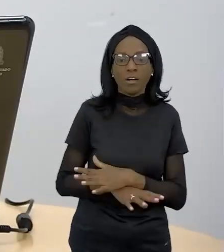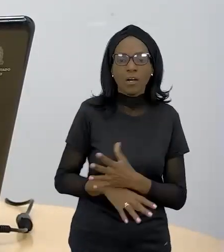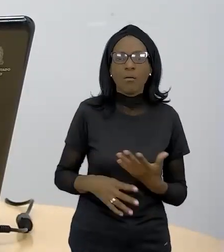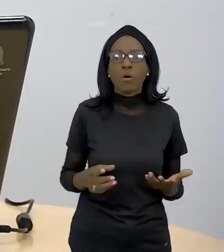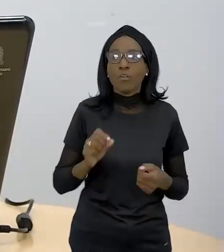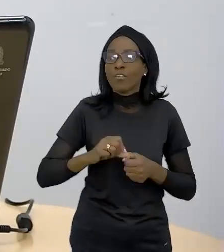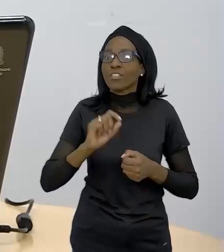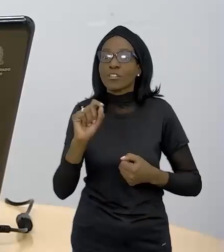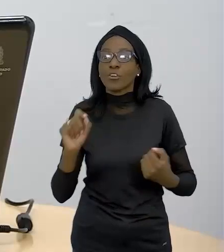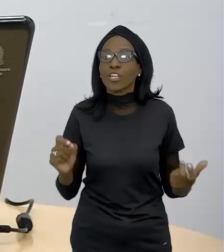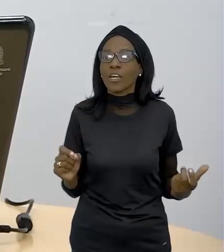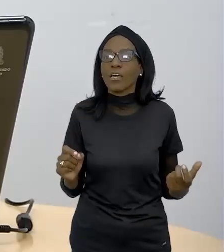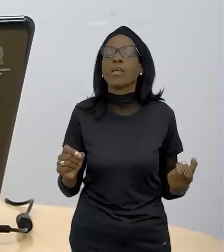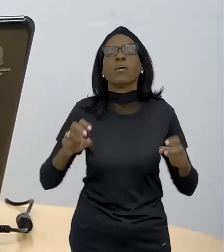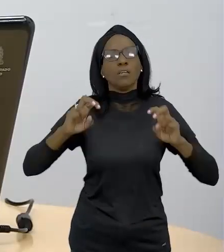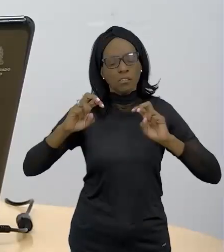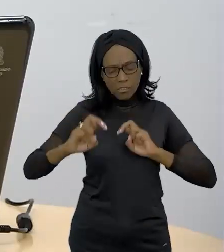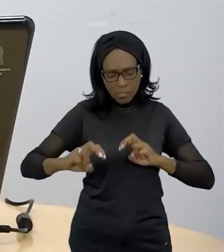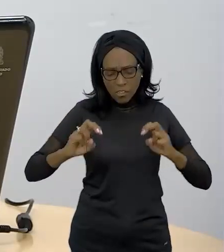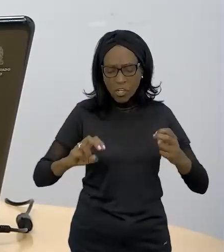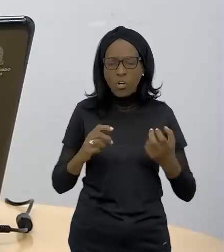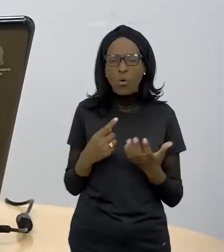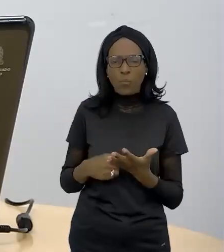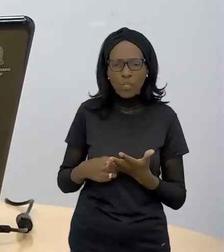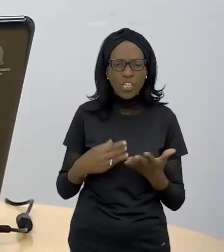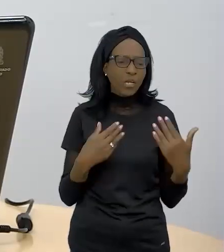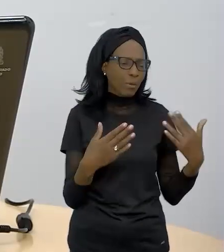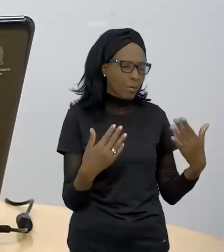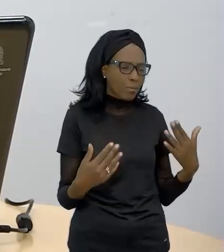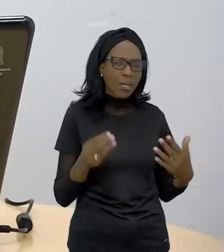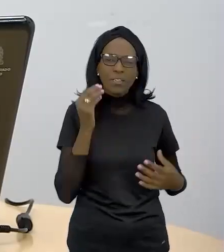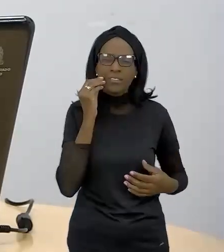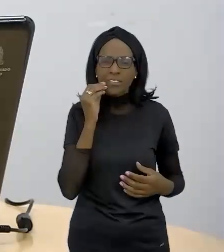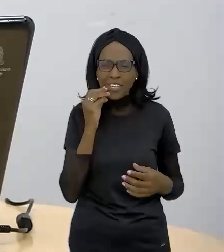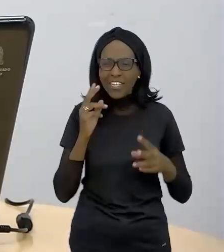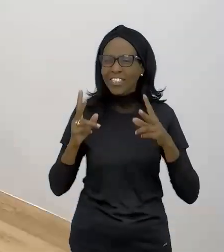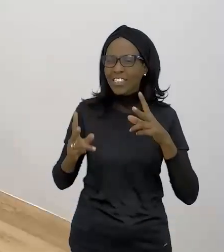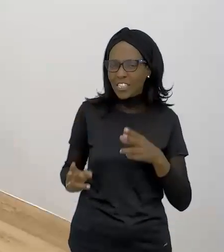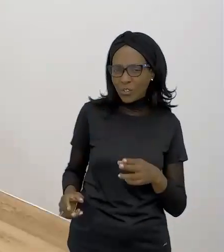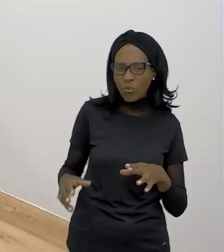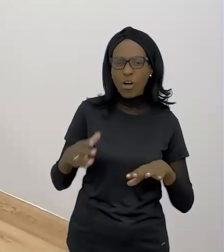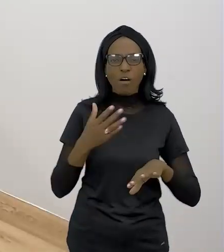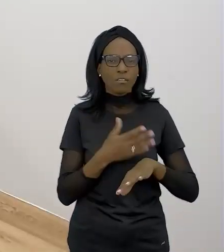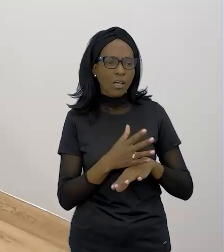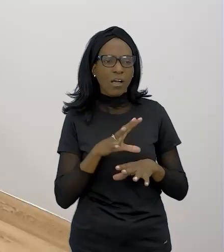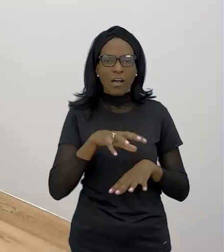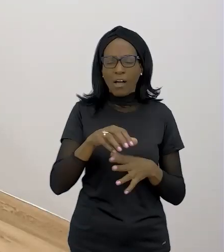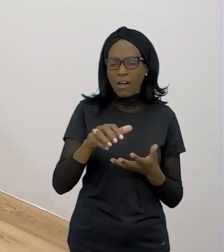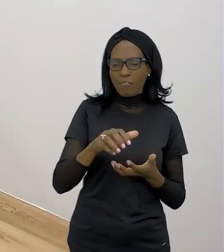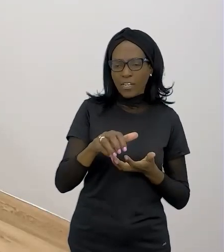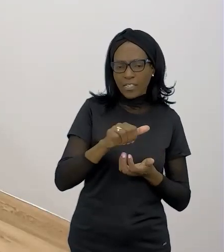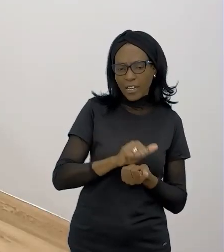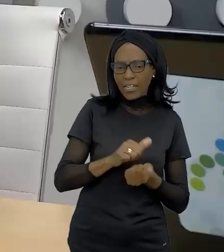de conversa. A gente tenta fazer a mesma dinâmica, mas vai adaptando, entendeu? Então, e por que isso,